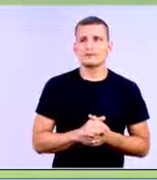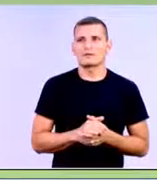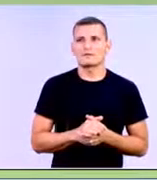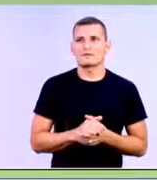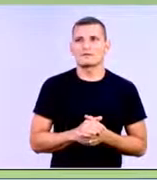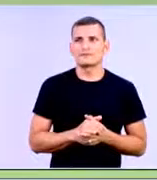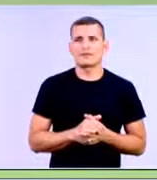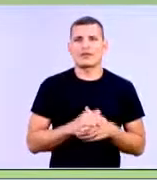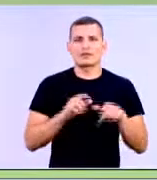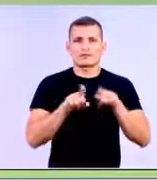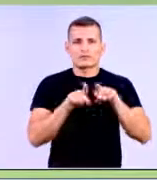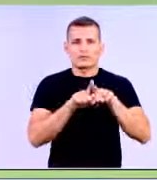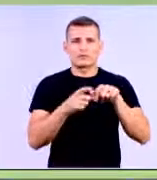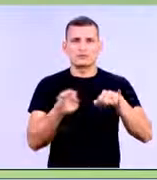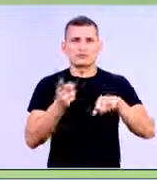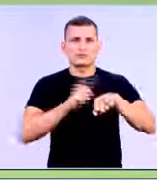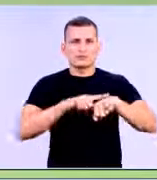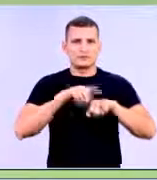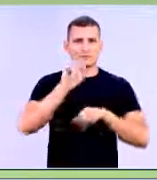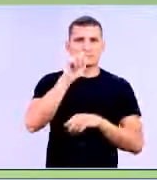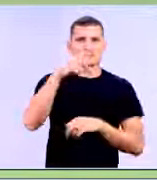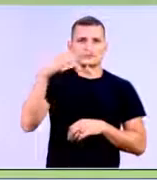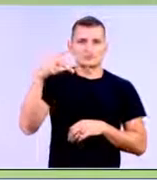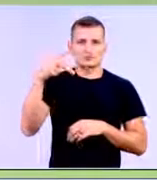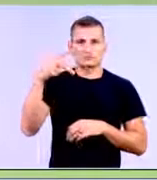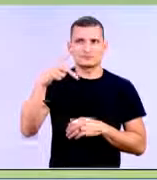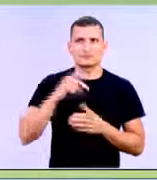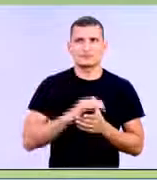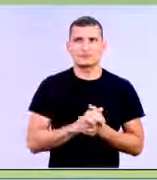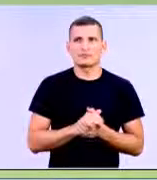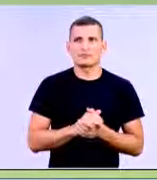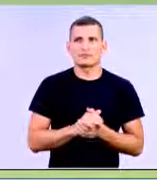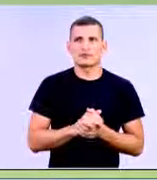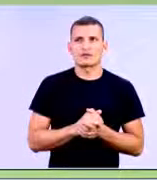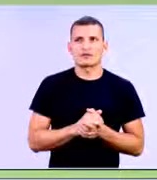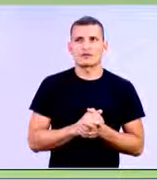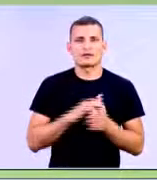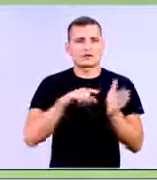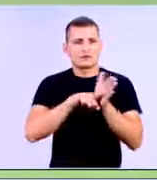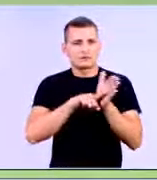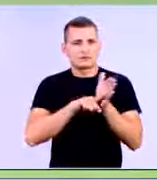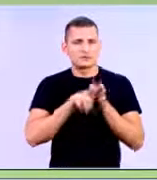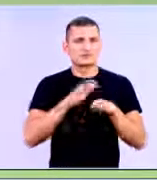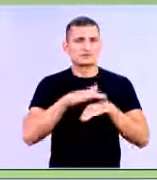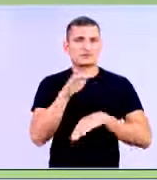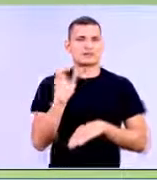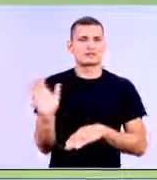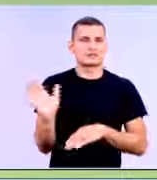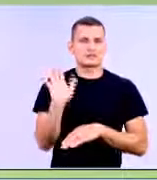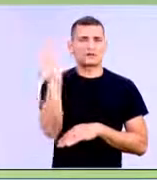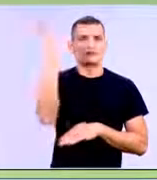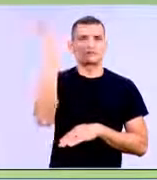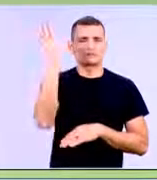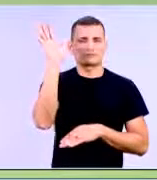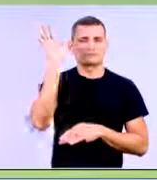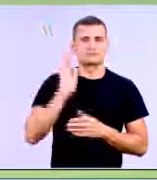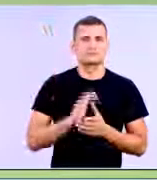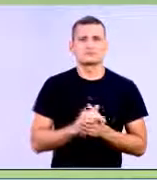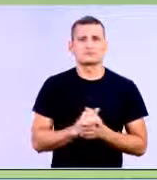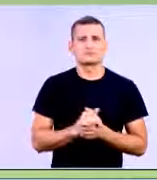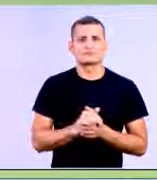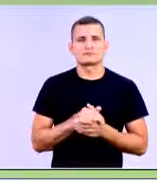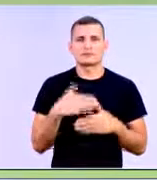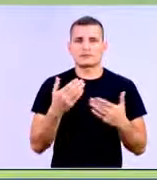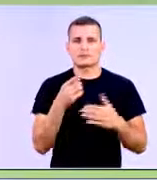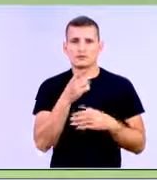caso a contaminação desses aplicativos. A abordagem mais cara, em virtude da necessidade de maior preparo dos auditores. Então, no mínimo,